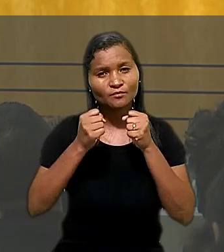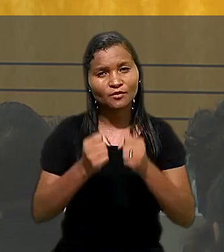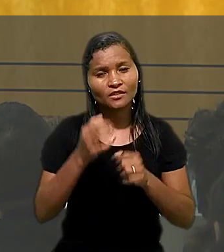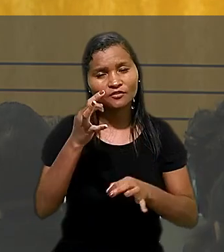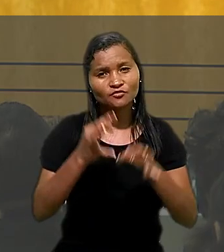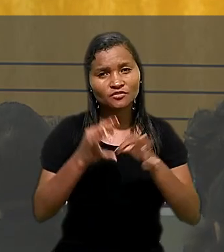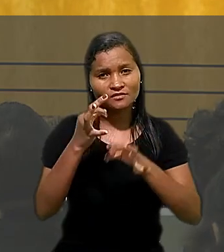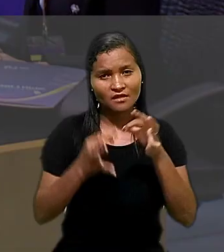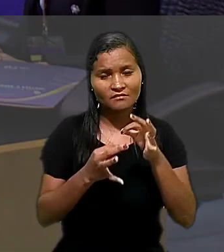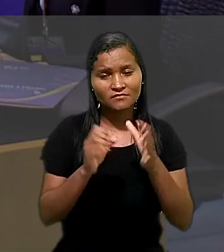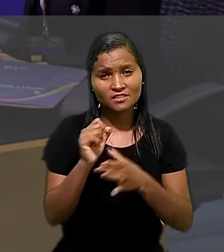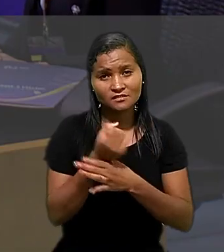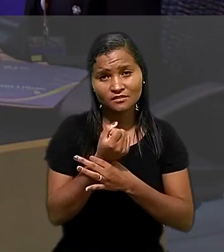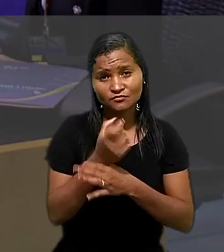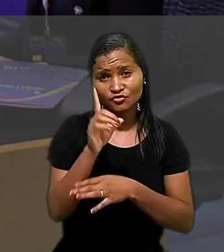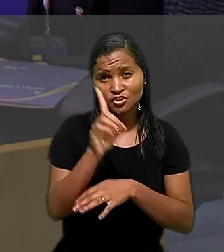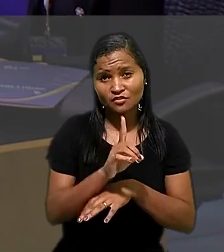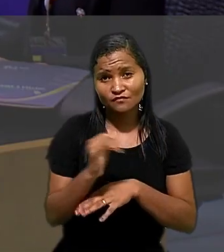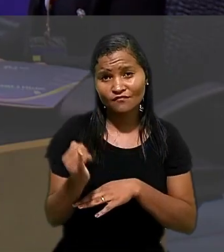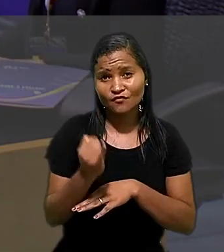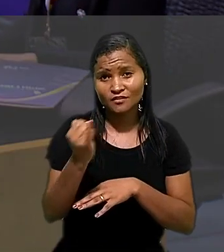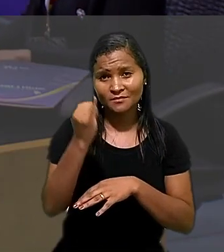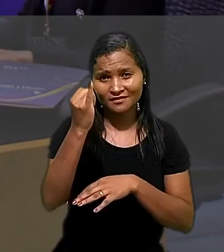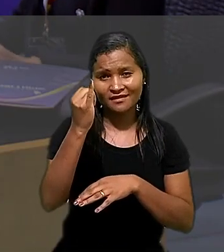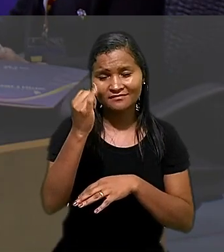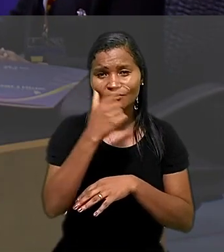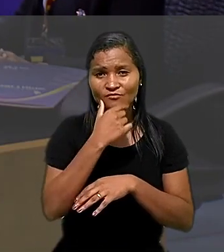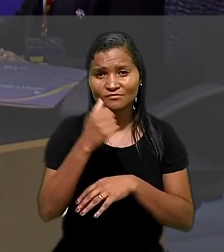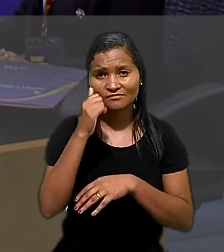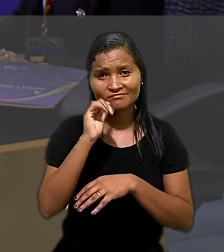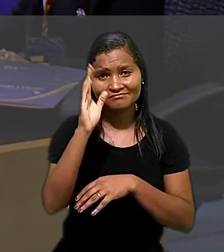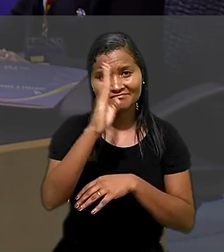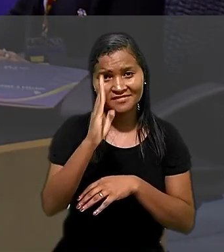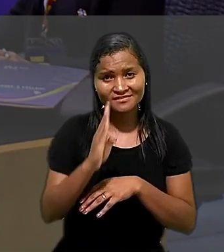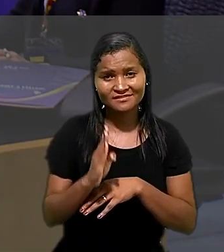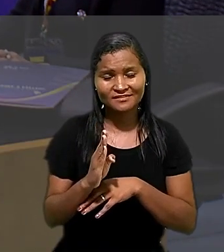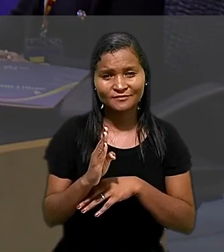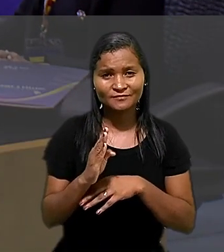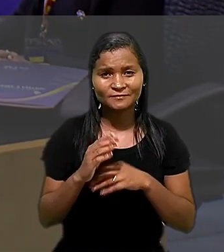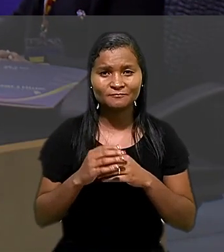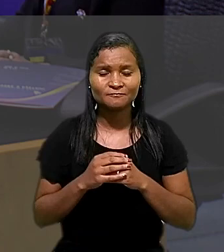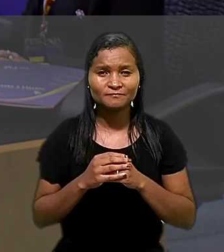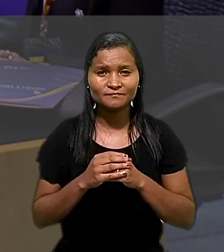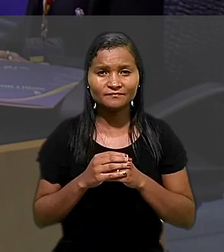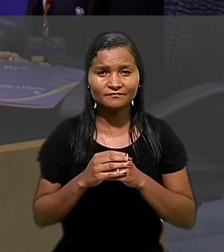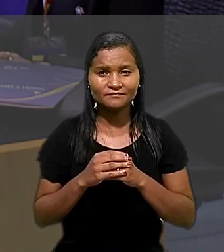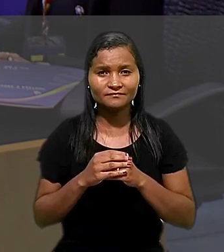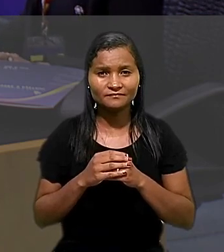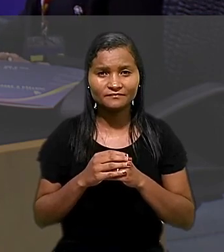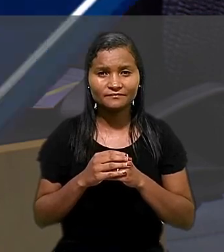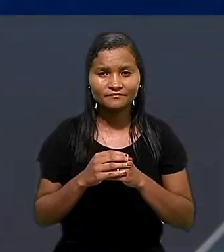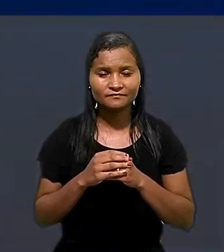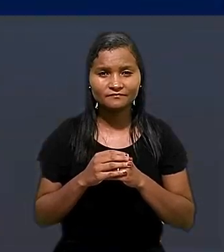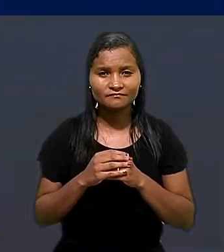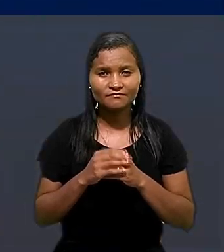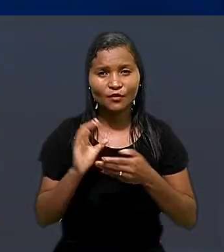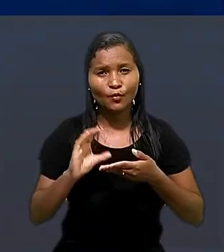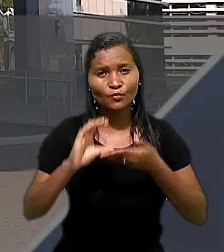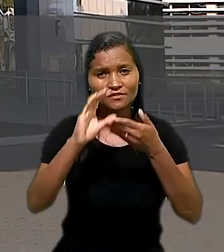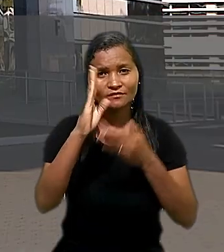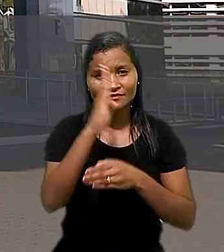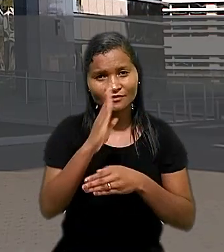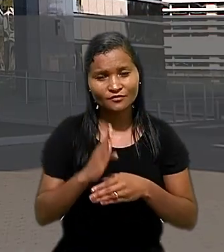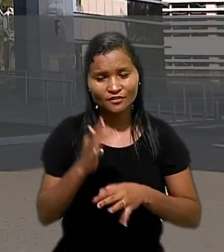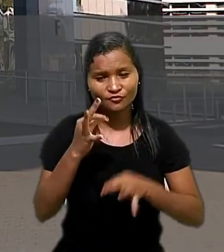no Poder Judiciário, assegurando direitos fundamentais às brasileiras e aos brasileiros.